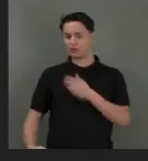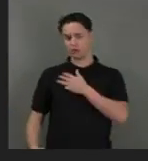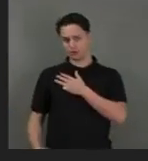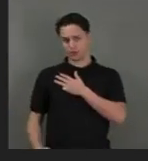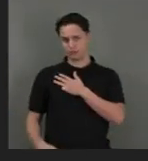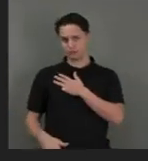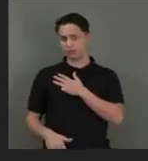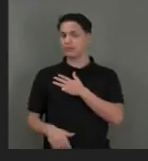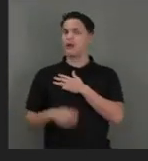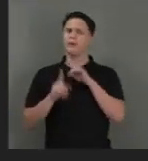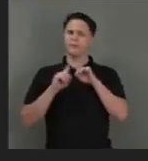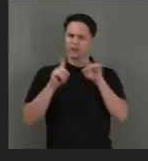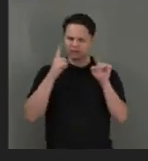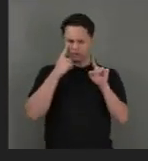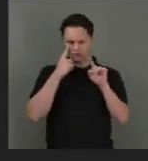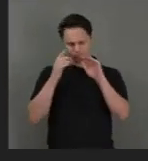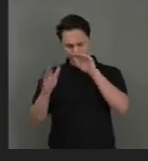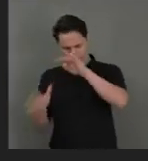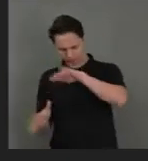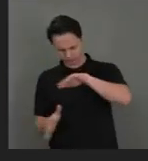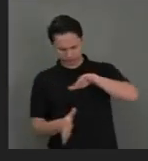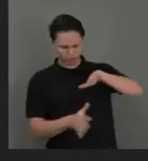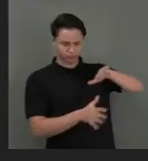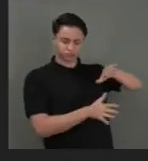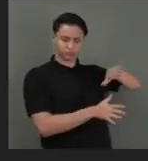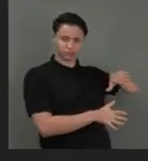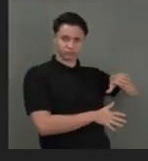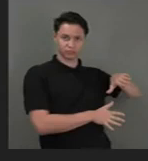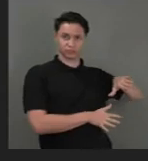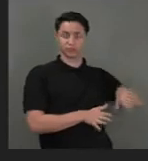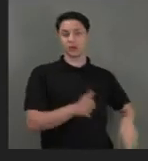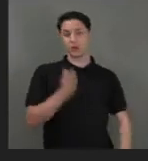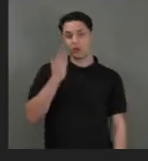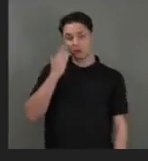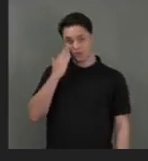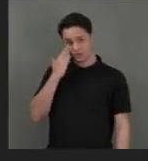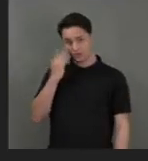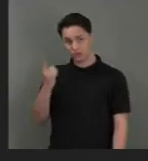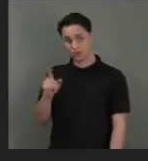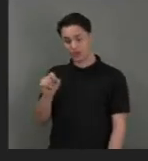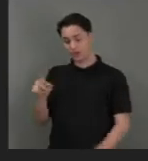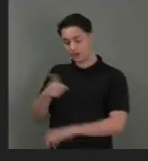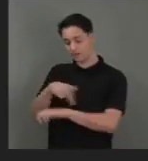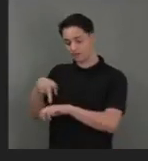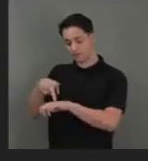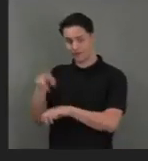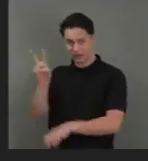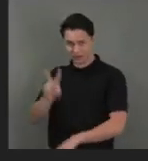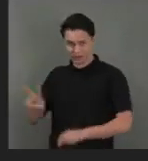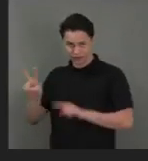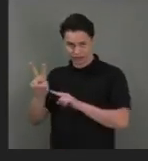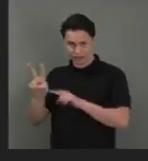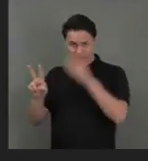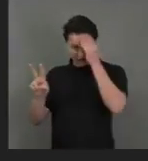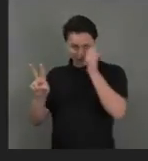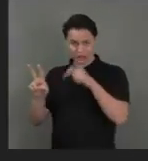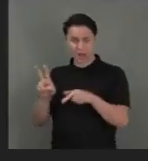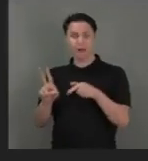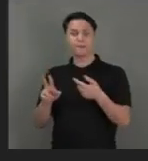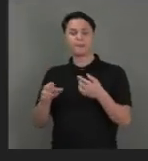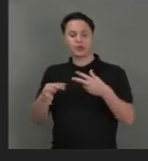abuso também da Suprema Corte de Justiça do país vizinho, né, da Venezuela.